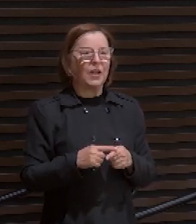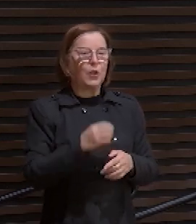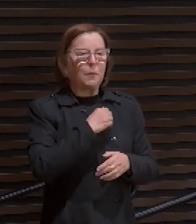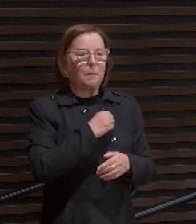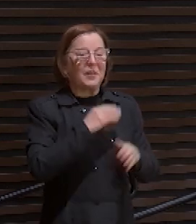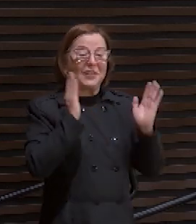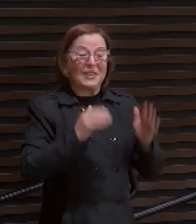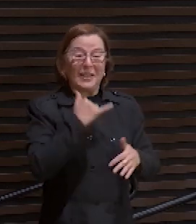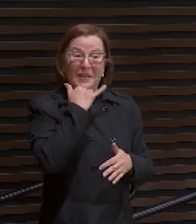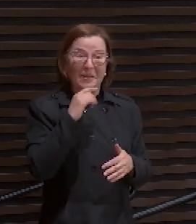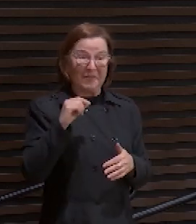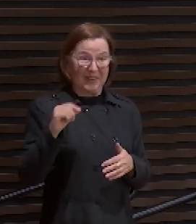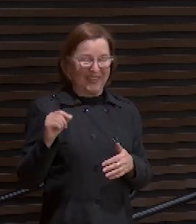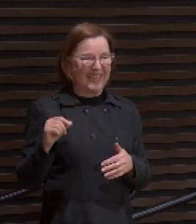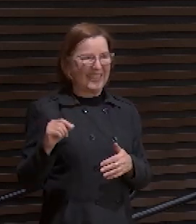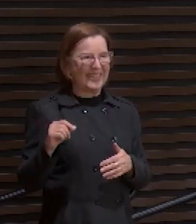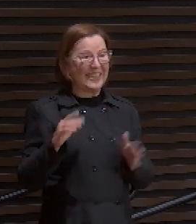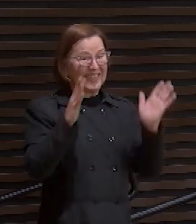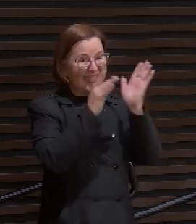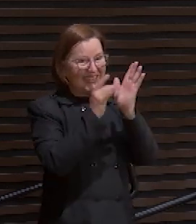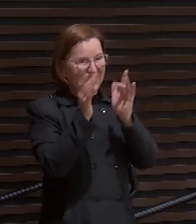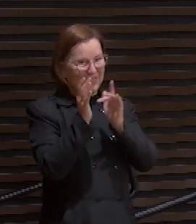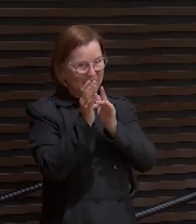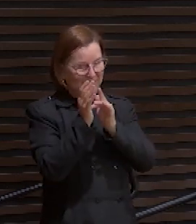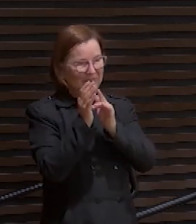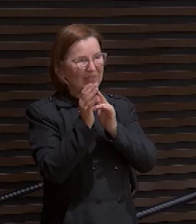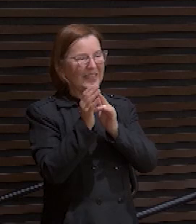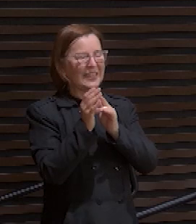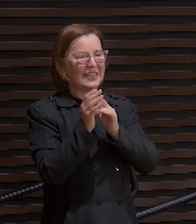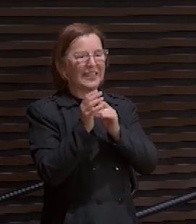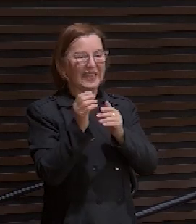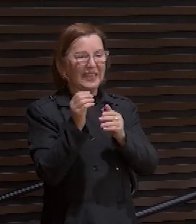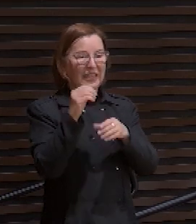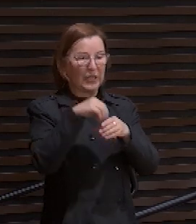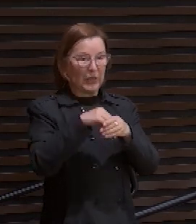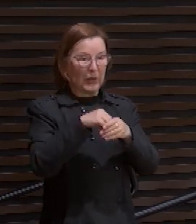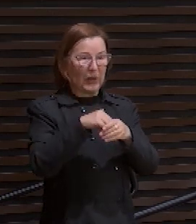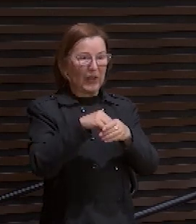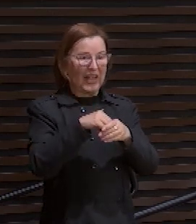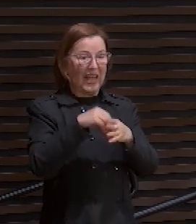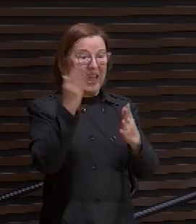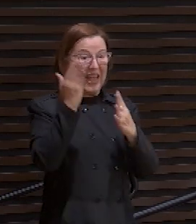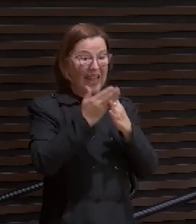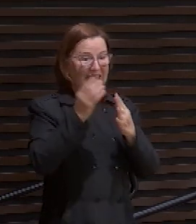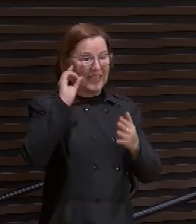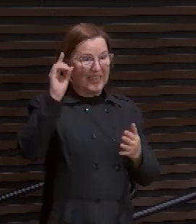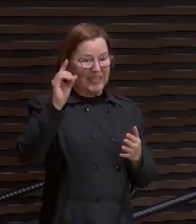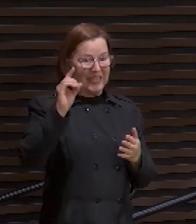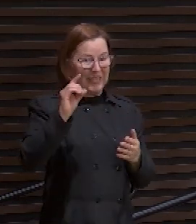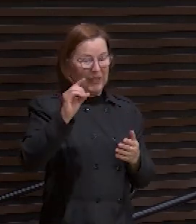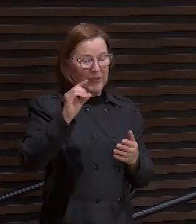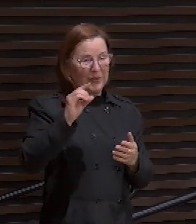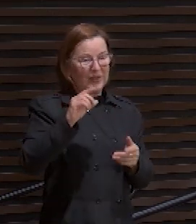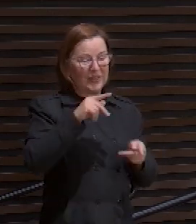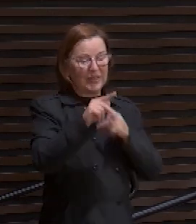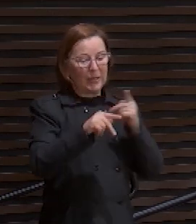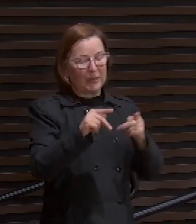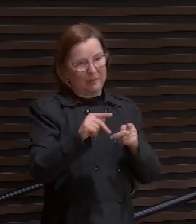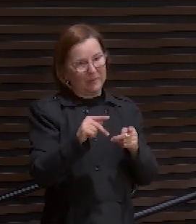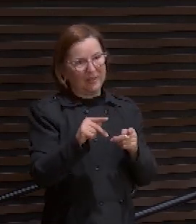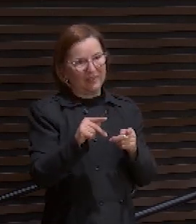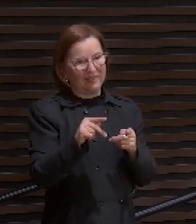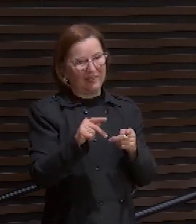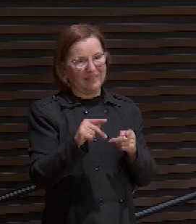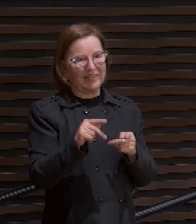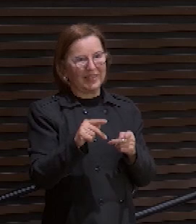perdoados. Como mediador, ele se coloca entre Deus e o homem para preencher a lacuna da